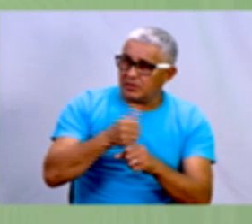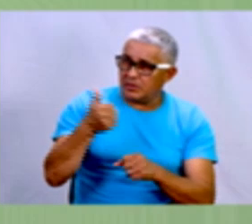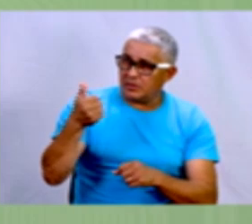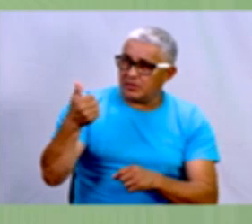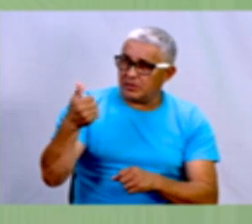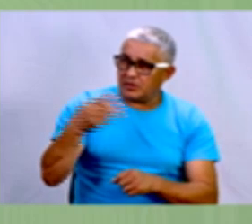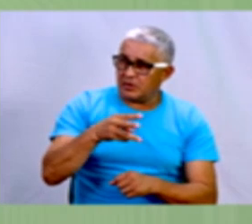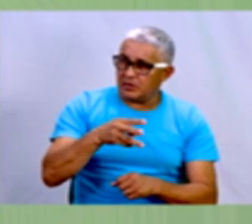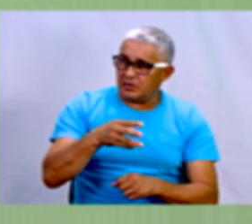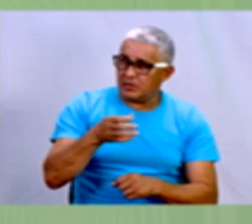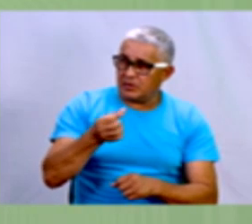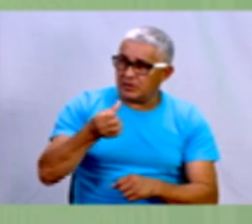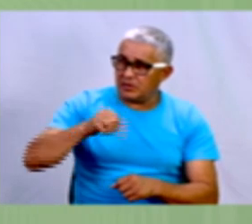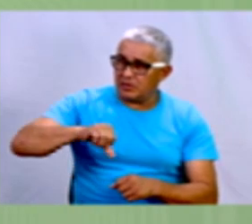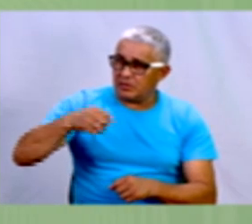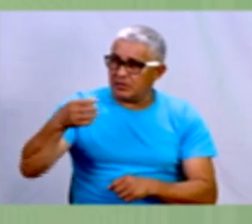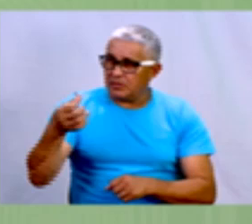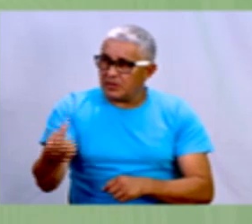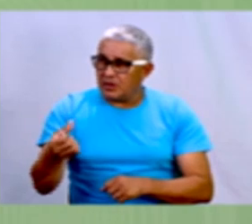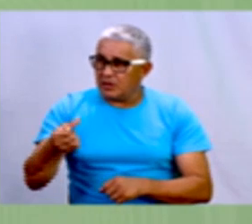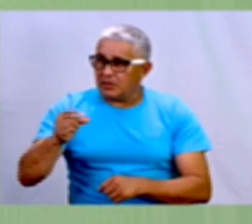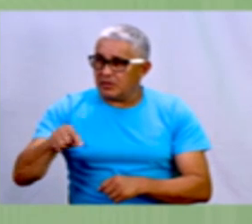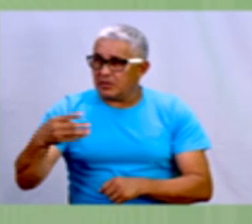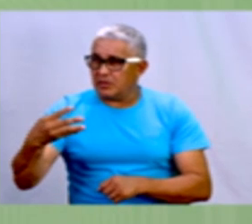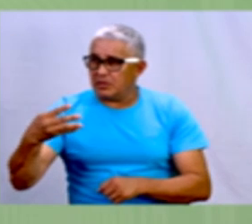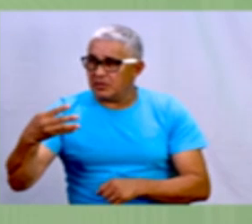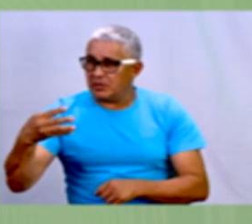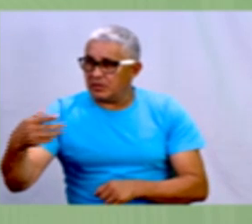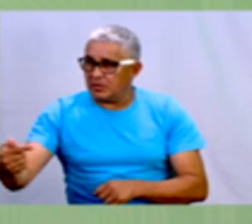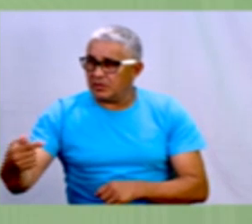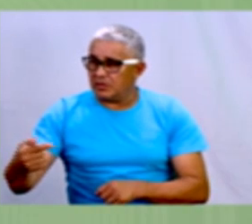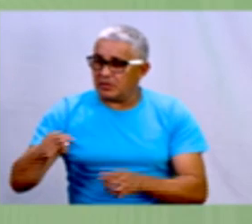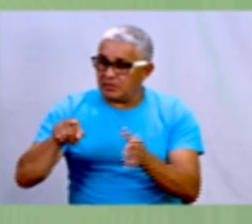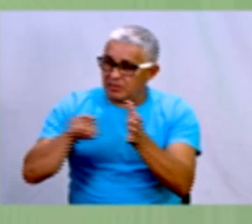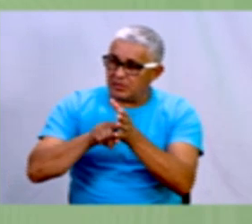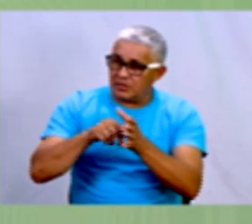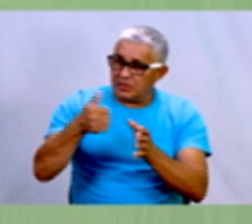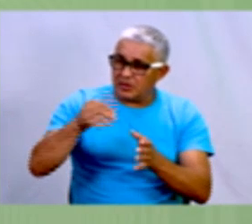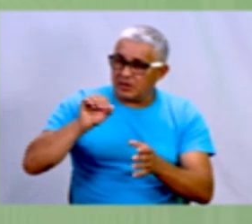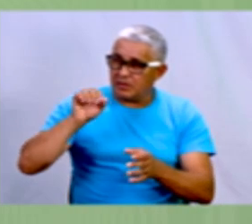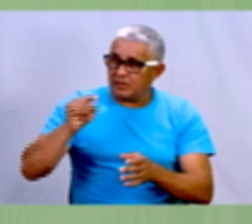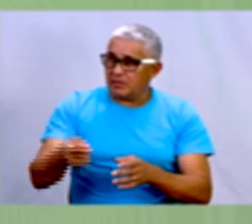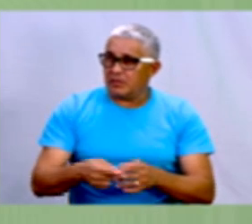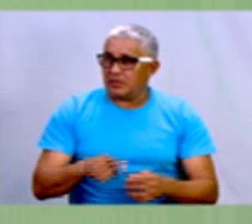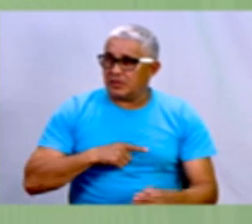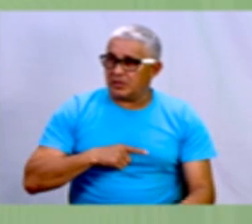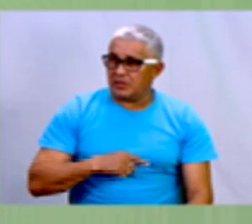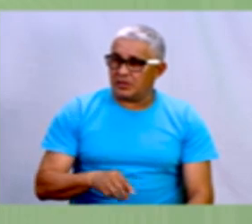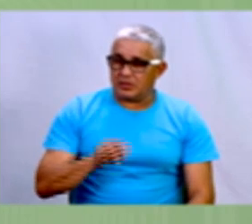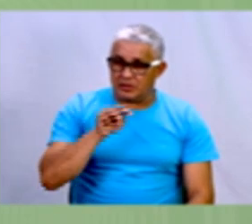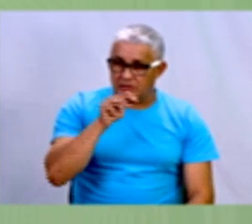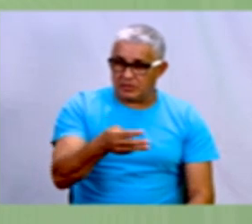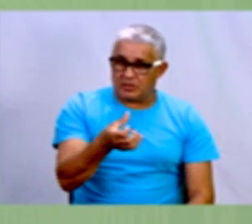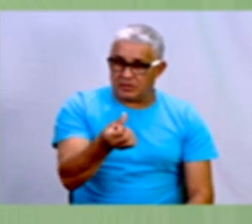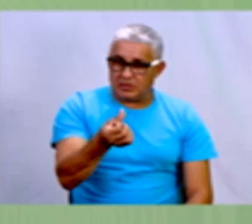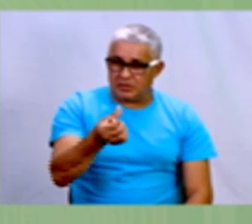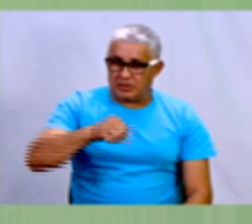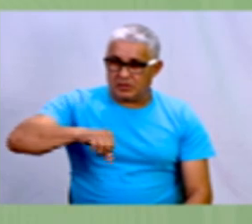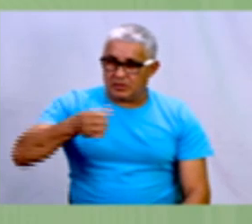13.696,47 menos 10.000. Então, nesse caso aqui, ele vai ter um VPL que é um retorno de